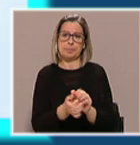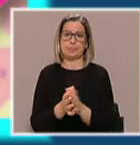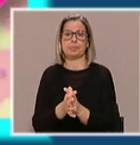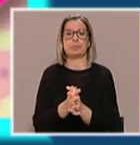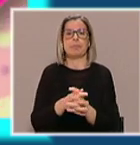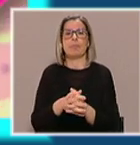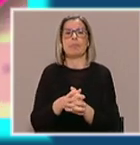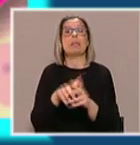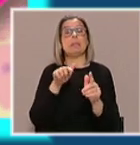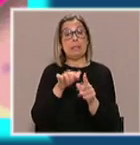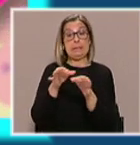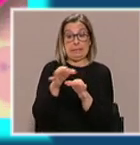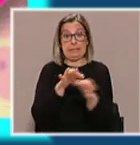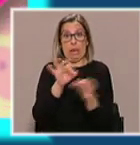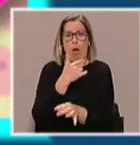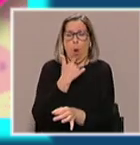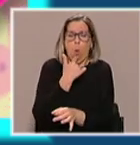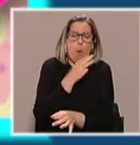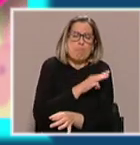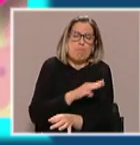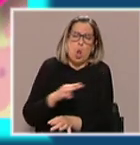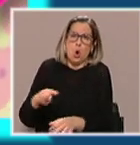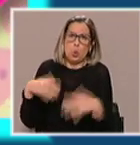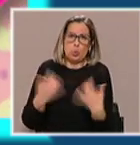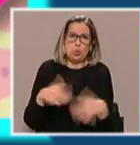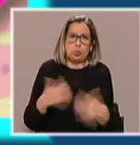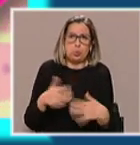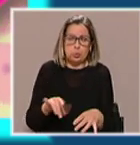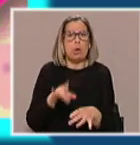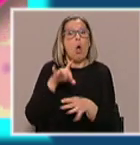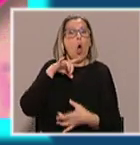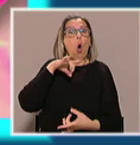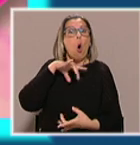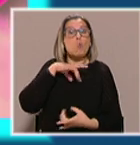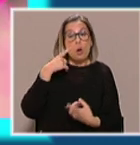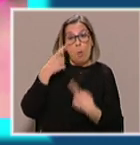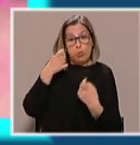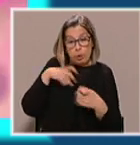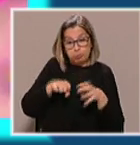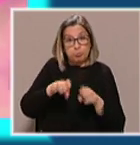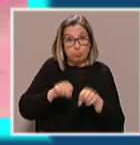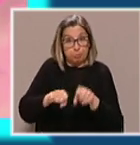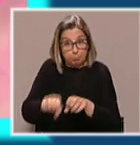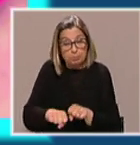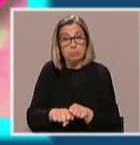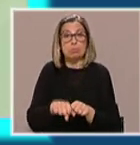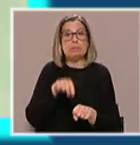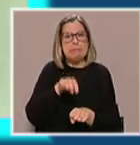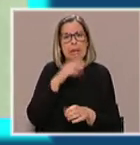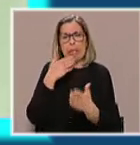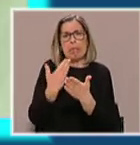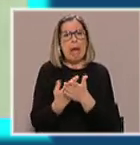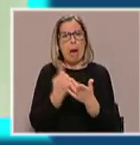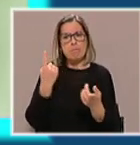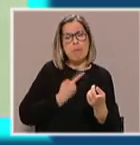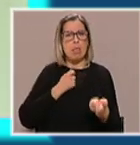Ao expor milhões de células às hormonas, ao mesmo tempo, em quantidades cuidadosamente reguladas, o sistema endócrino comanda alterações